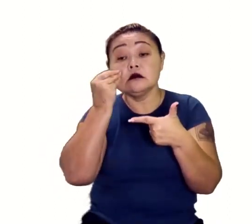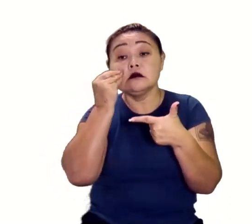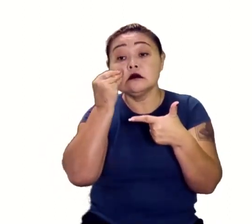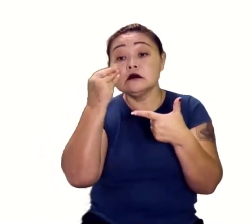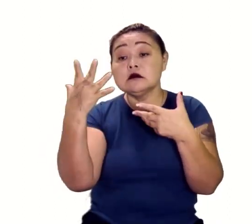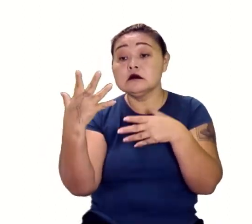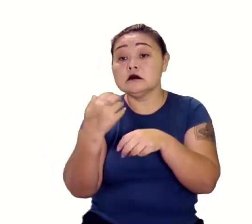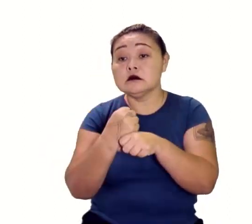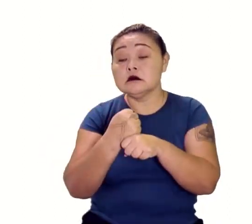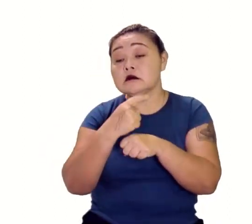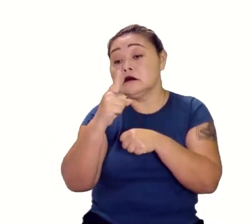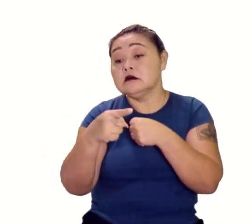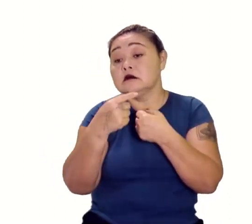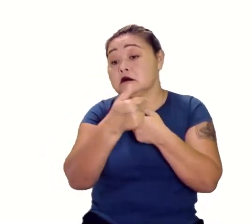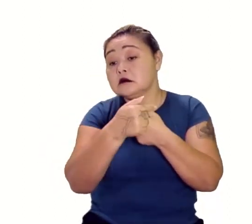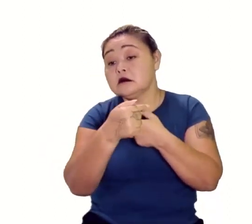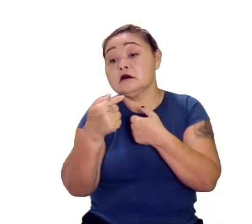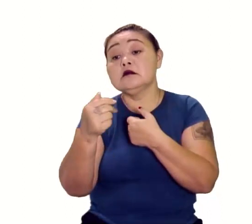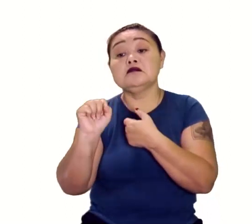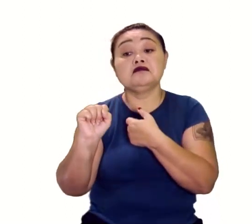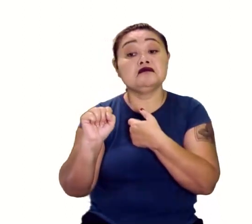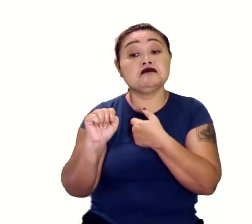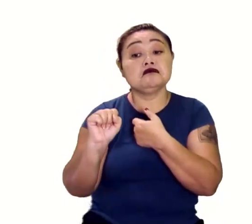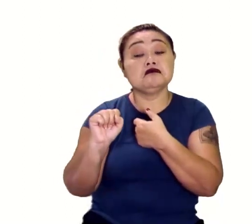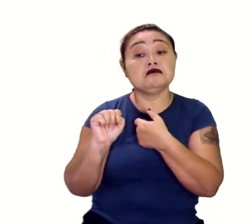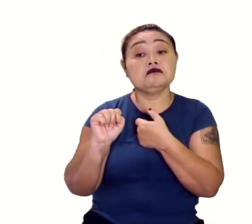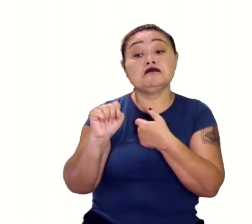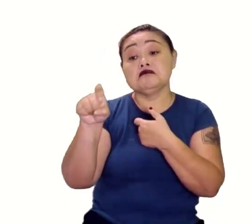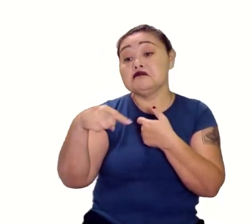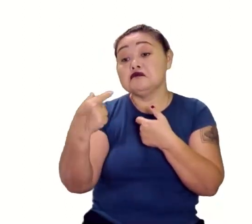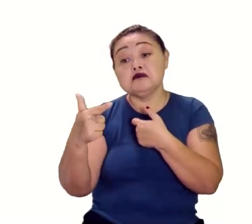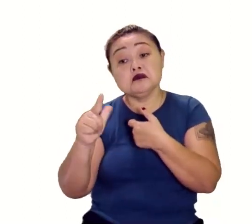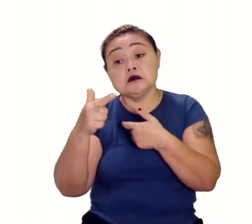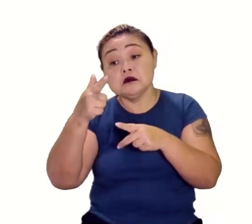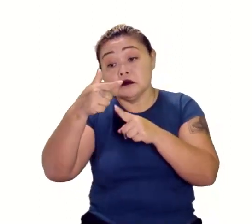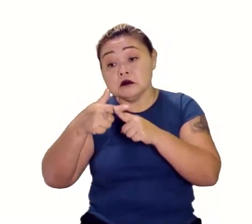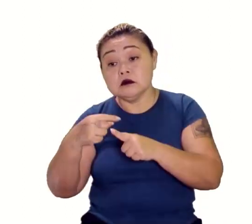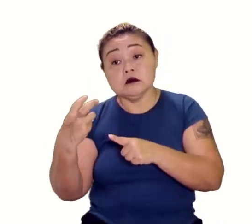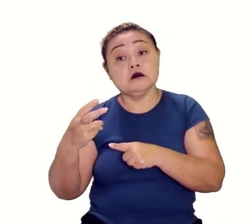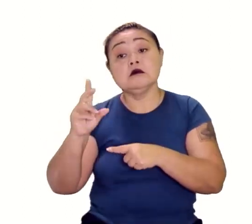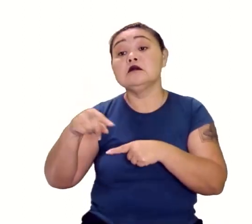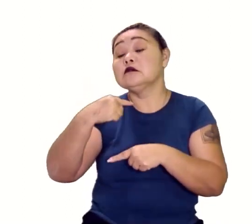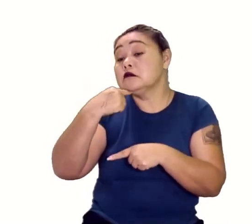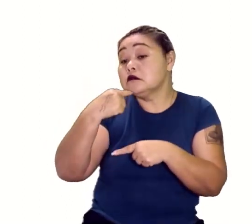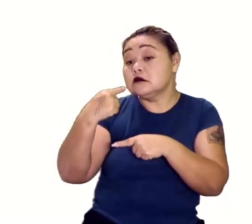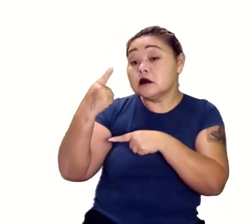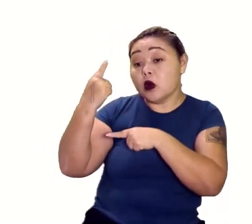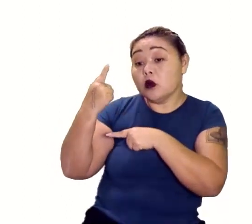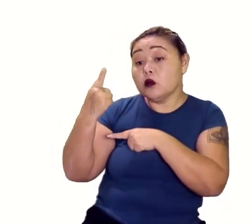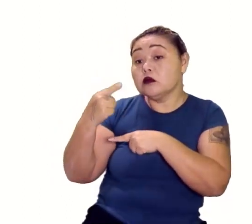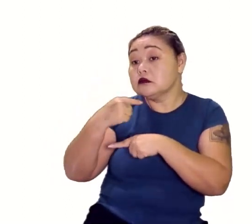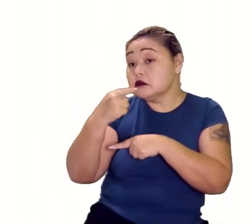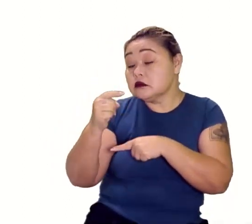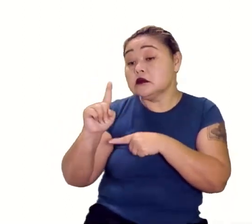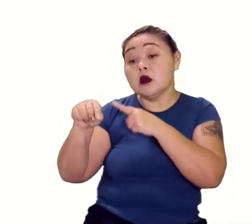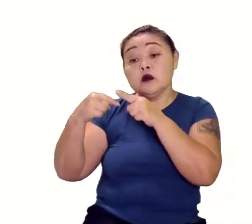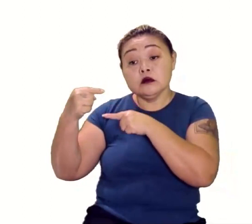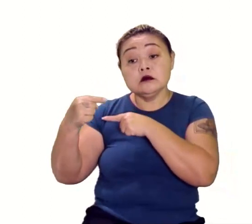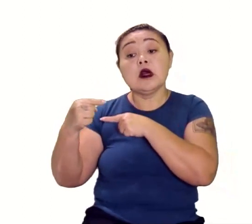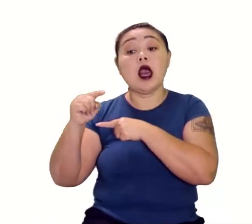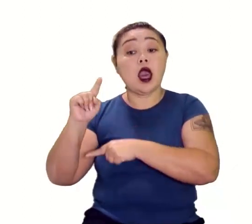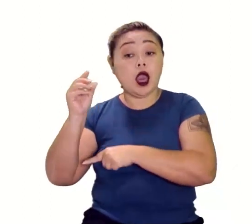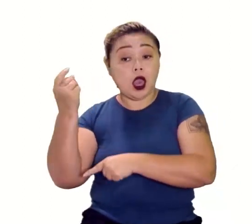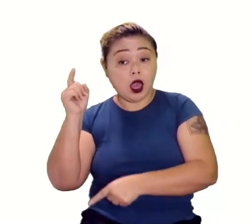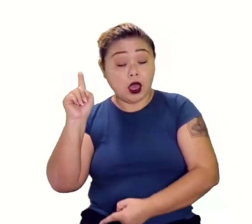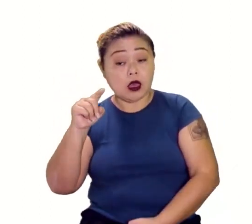somos algarismos. 5 mais 2, 7 mais 1, 8. 8. Tabuada do 3 não tem 8, então não dá por 3. Então vamos para o 5, né? Isso, por Porque 5